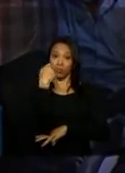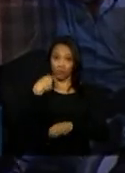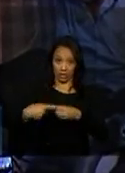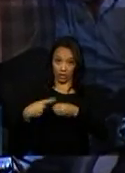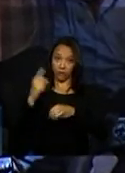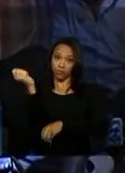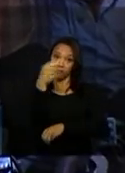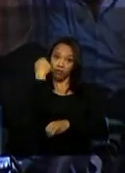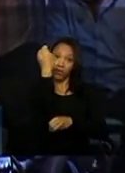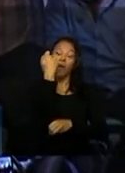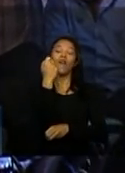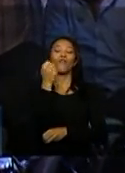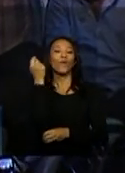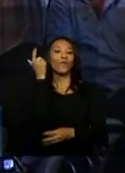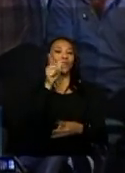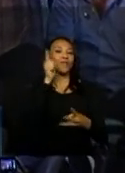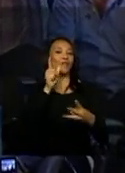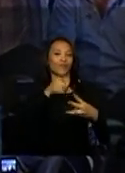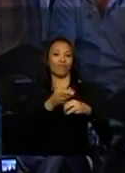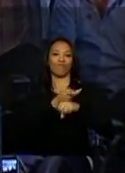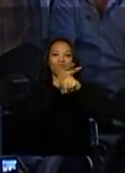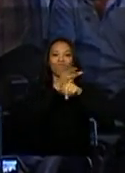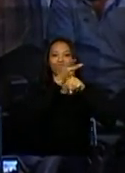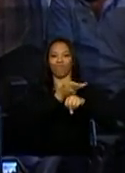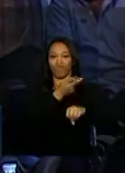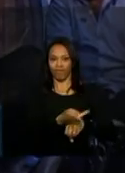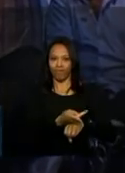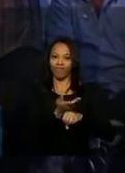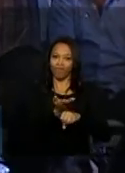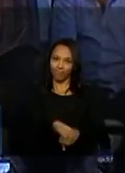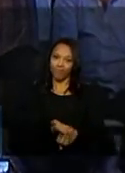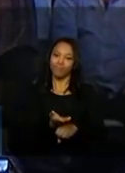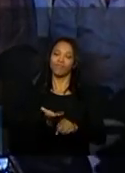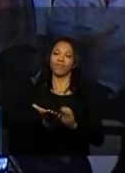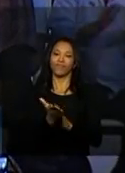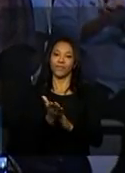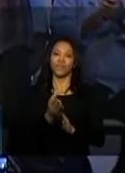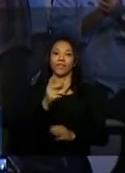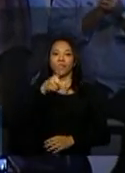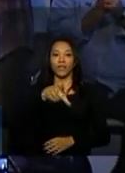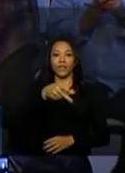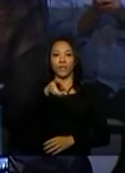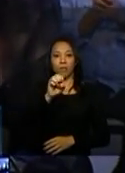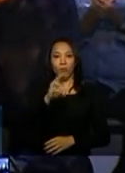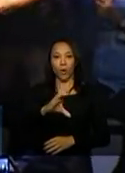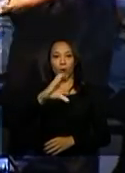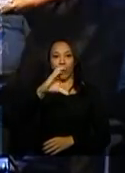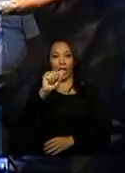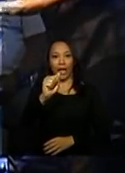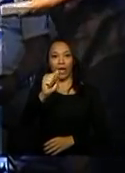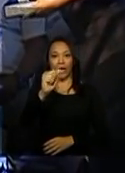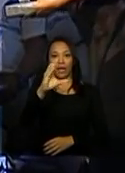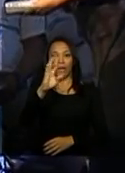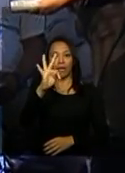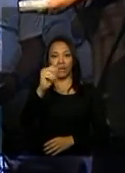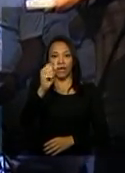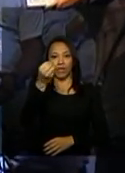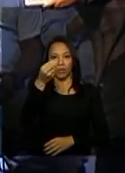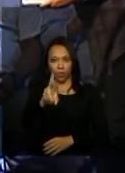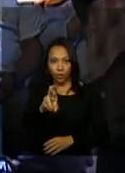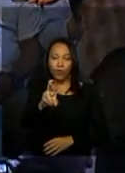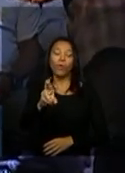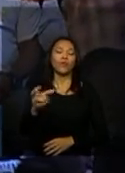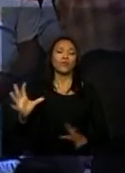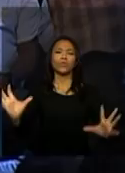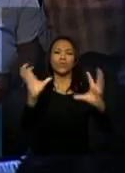Sul, foram as vencedoras do prêmio Pro Catador, Cidade Pro Catador. Ao todo,